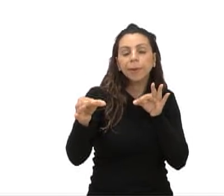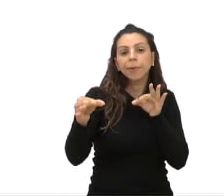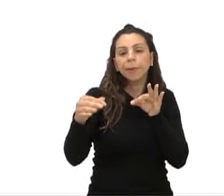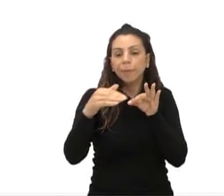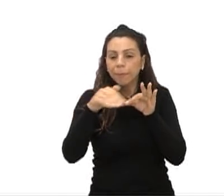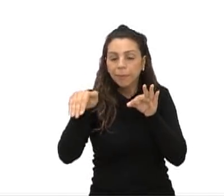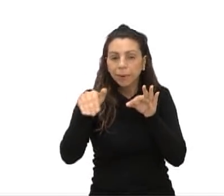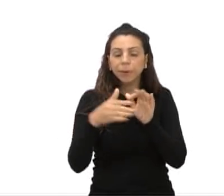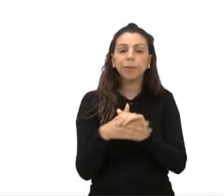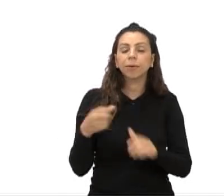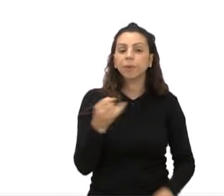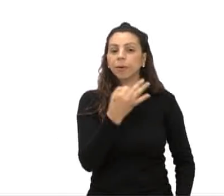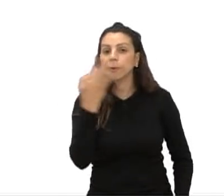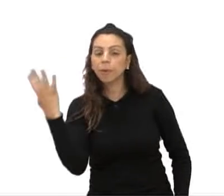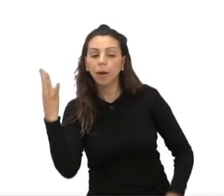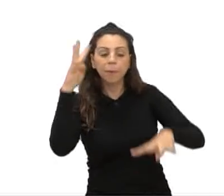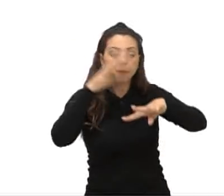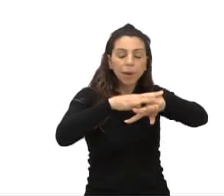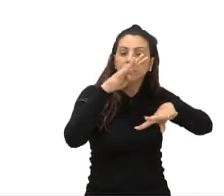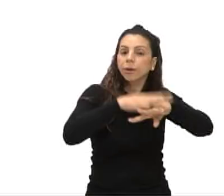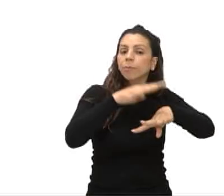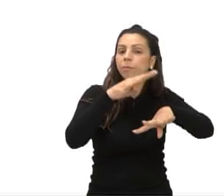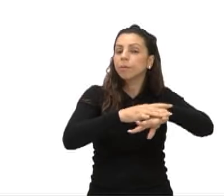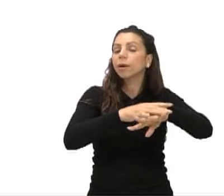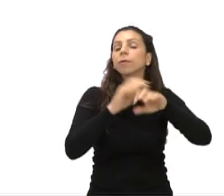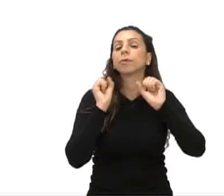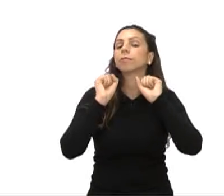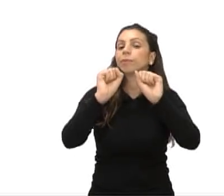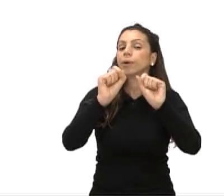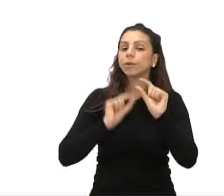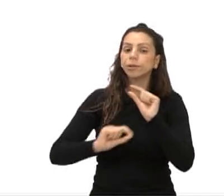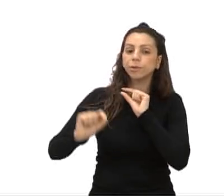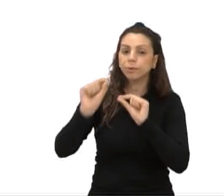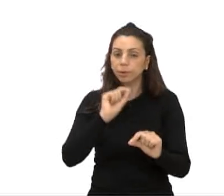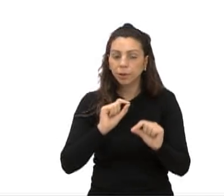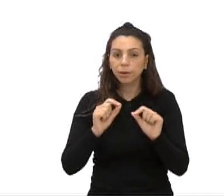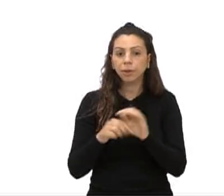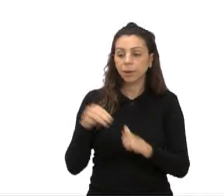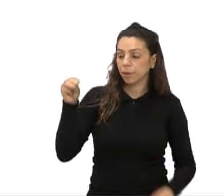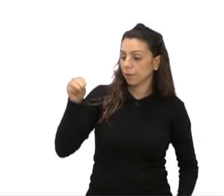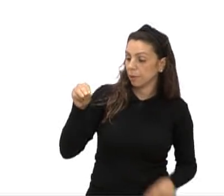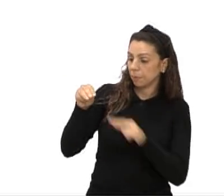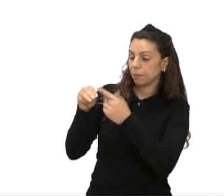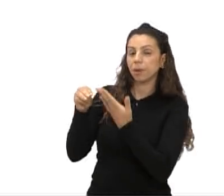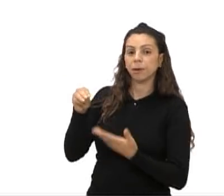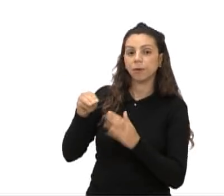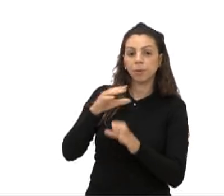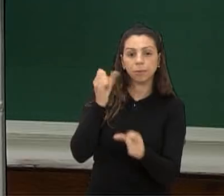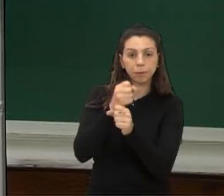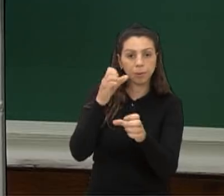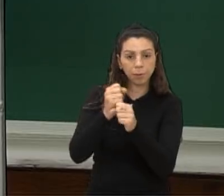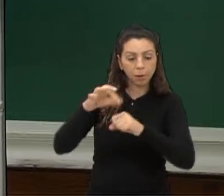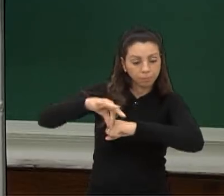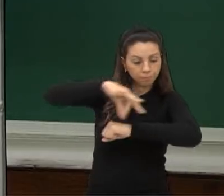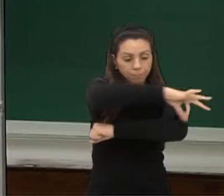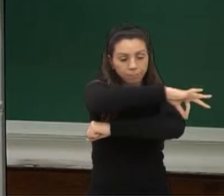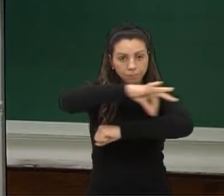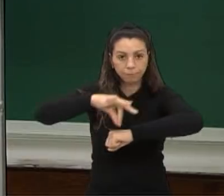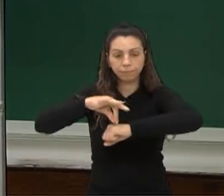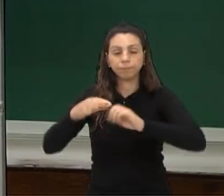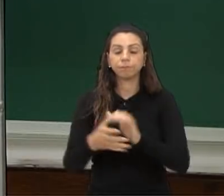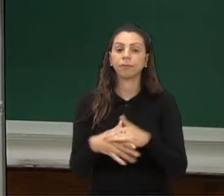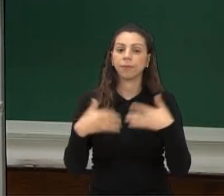uma avenida. Se andasse mais 40 metros, teria percorrido a metade da extensão